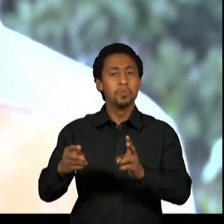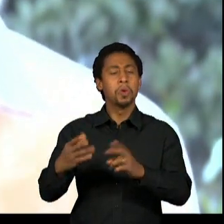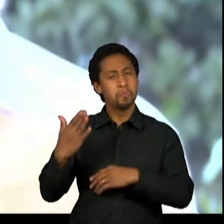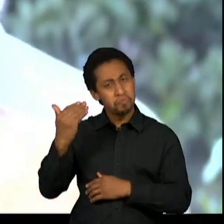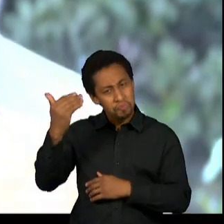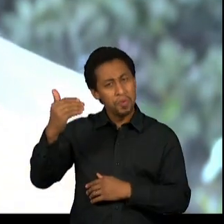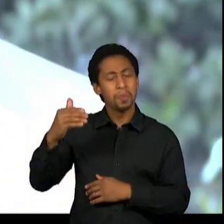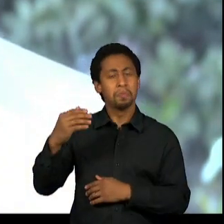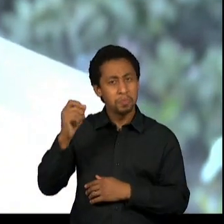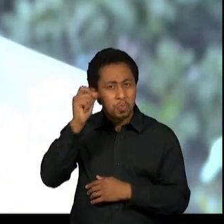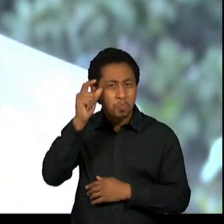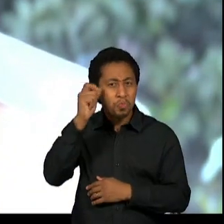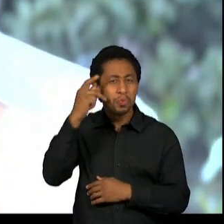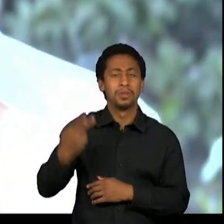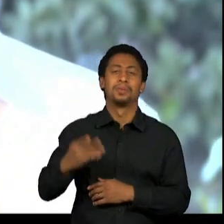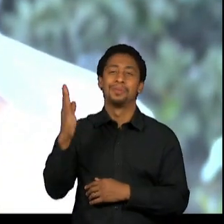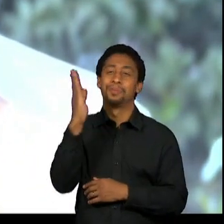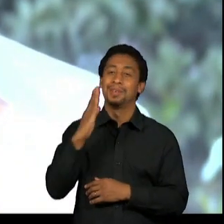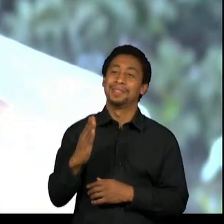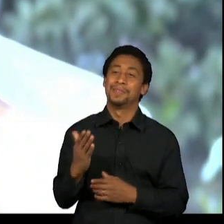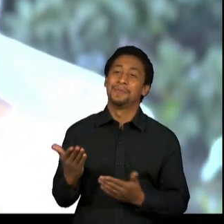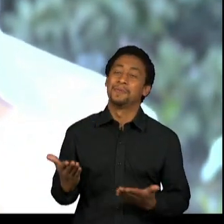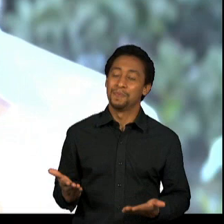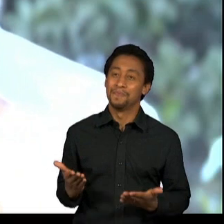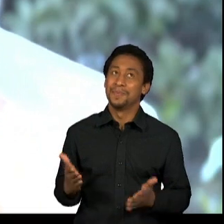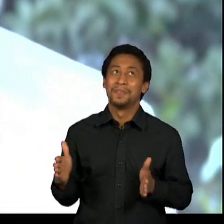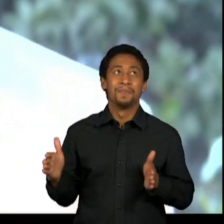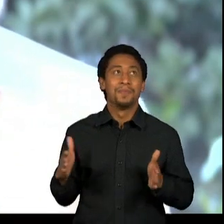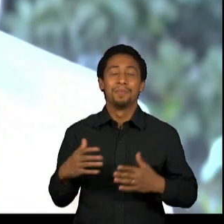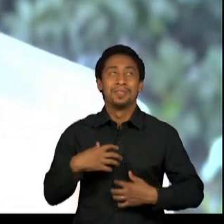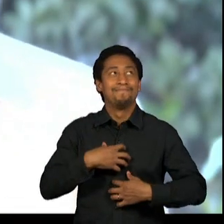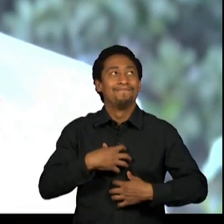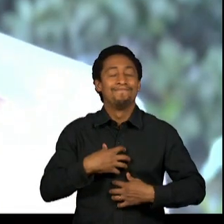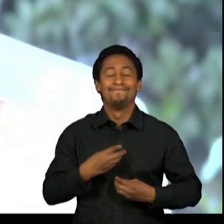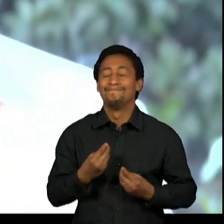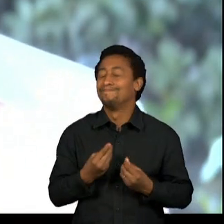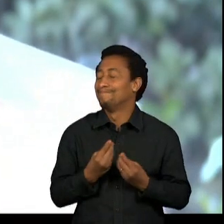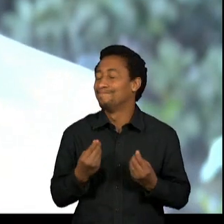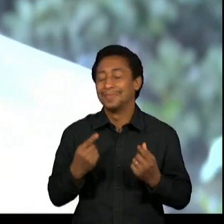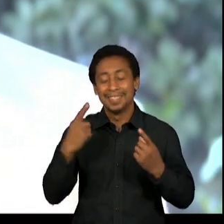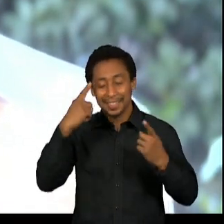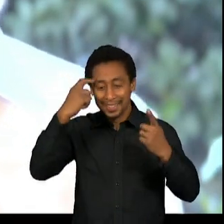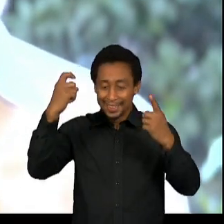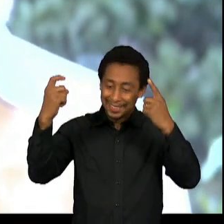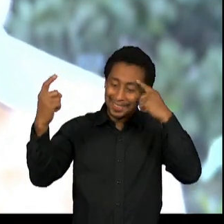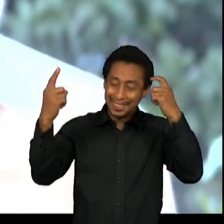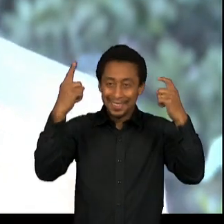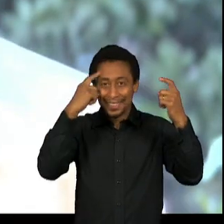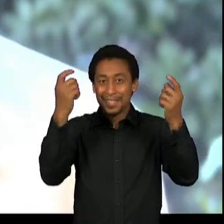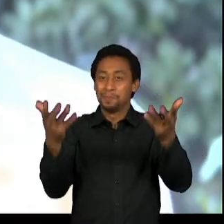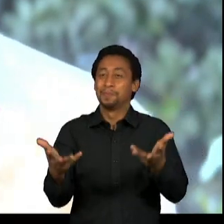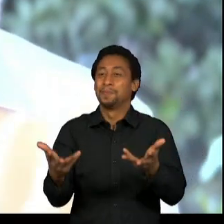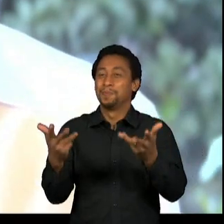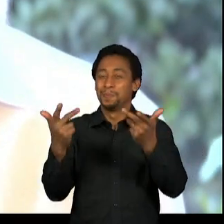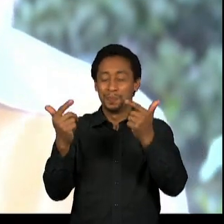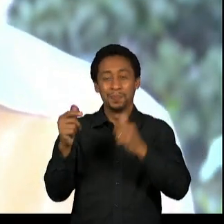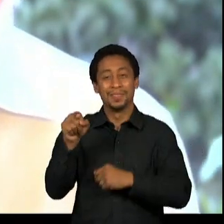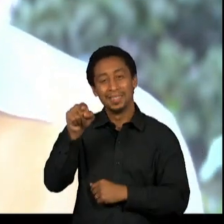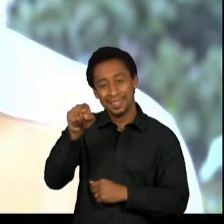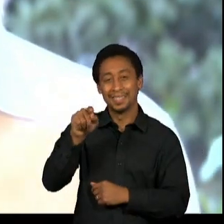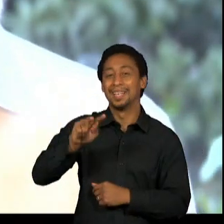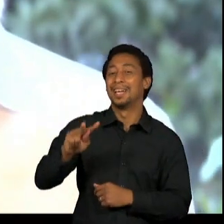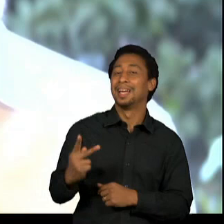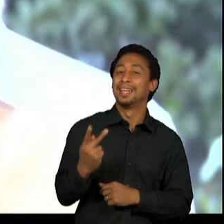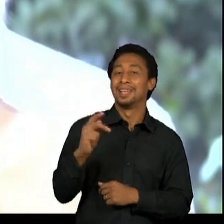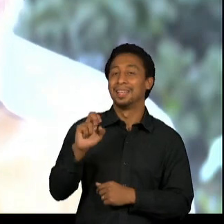cultura brasileira. E acho que talvez seja dos momentos mais criativos e mais incríveis dessa mulher. É só